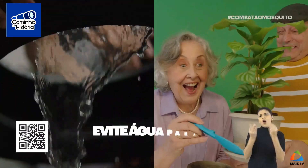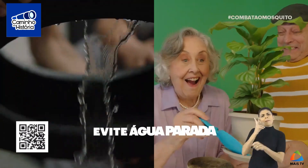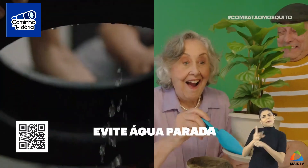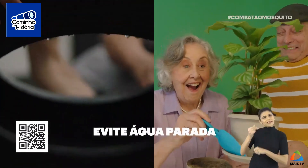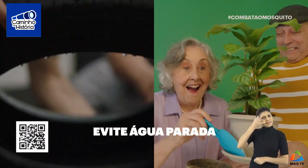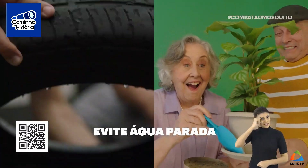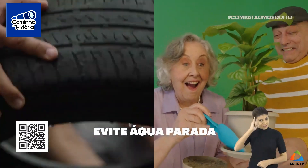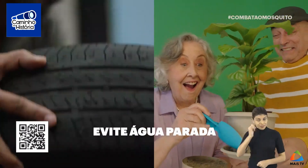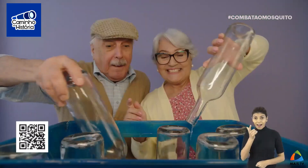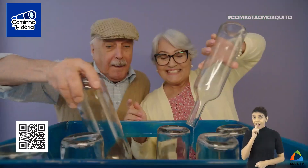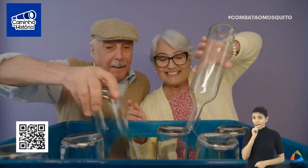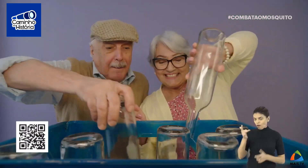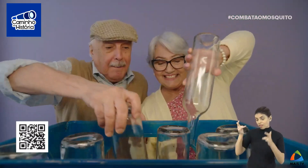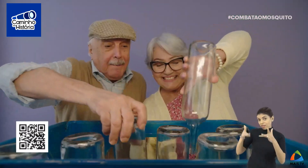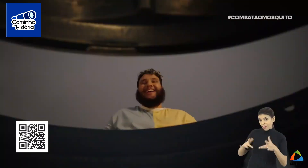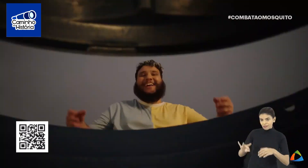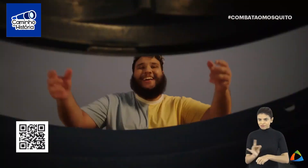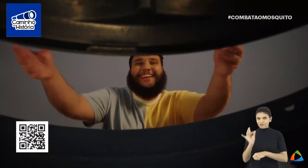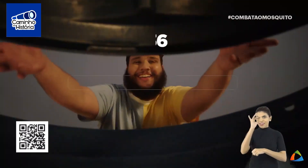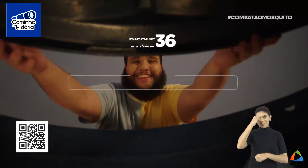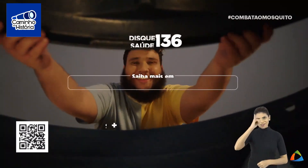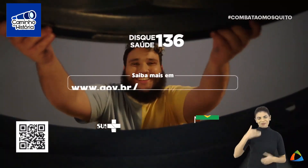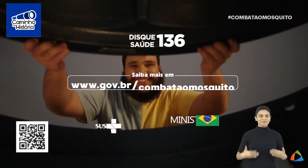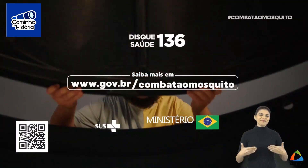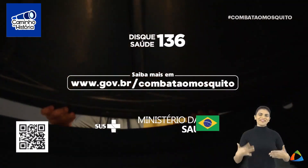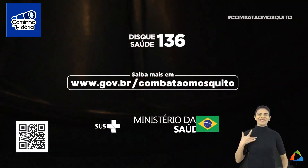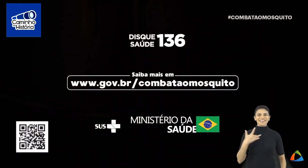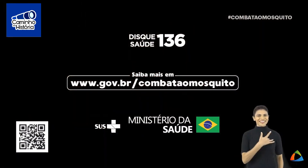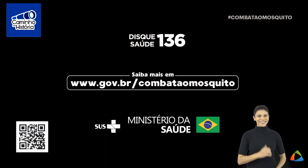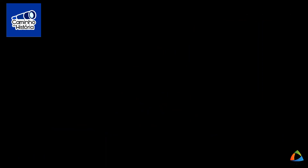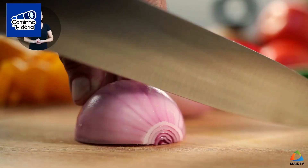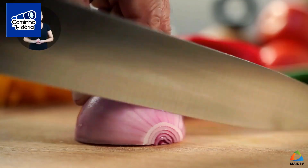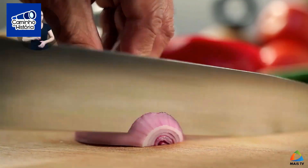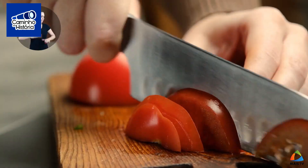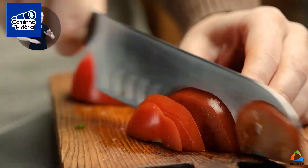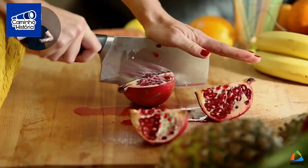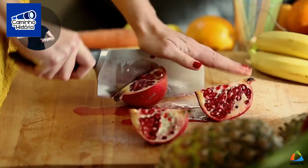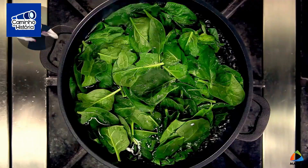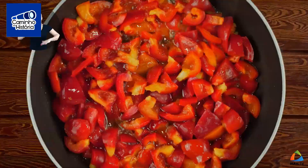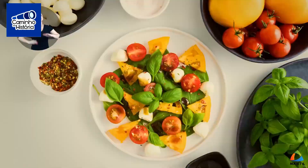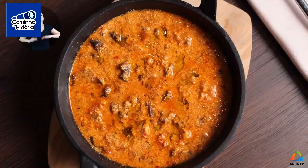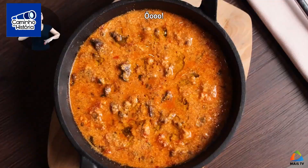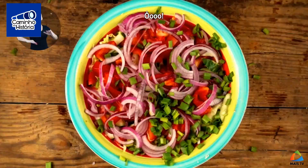fazer. Evite água parada pro bicho nem nascer. Ministério da Saúde.